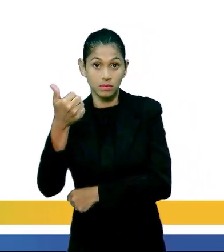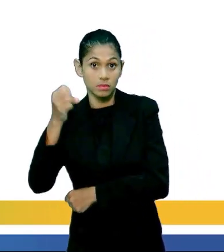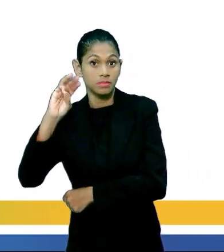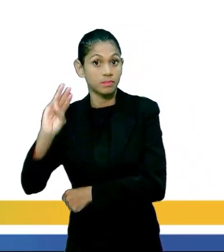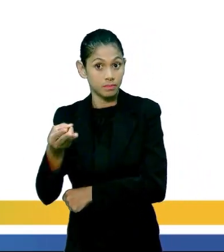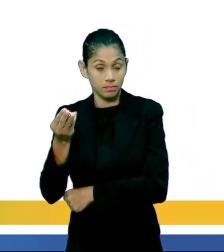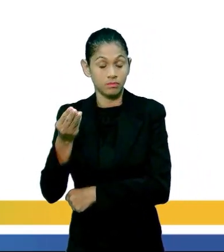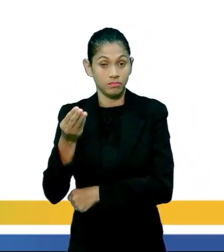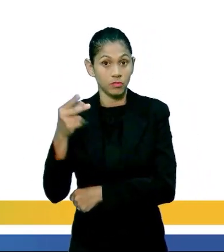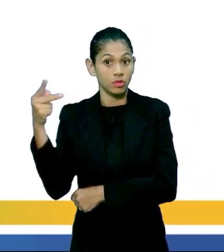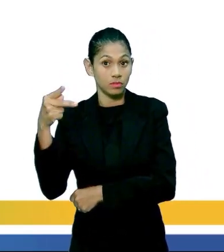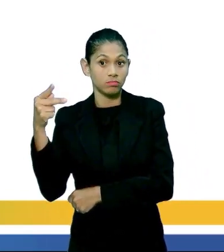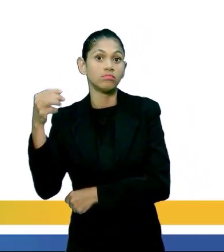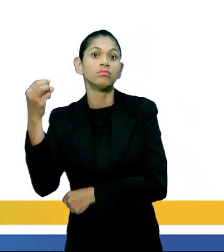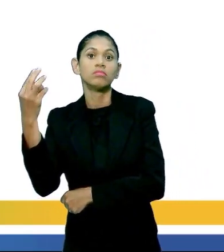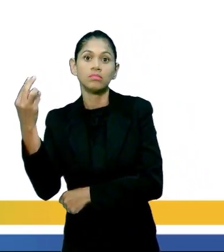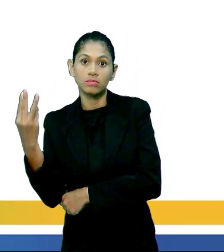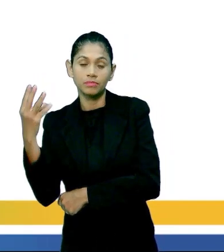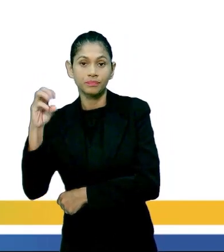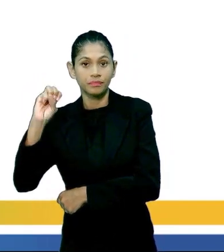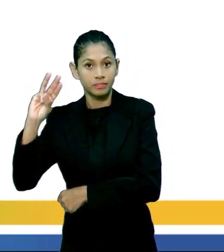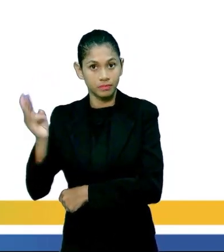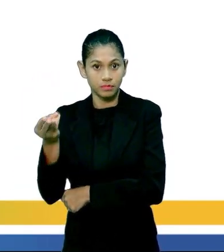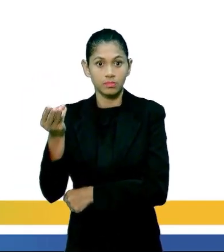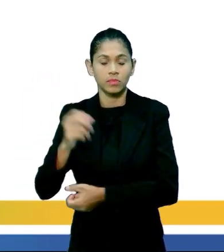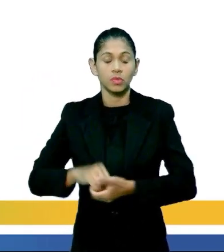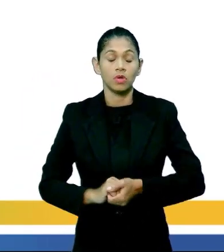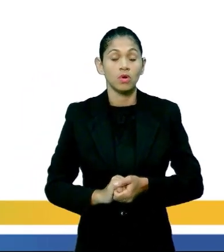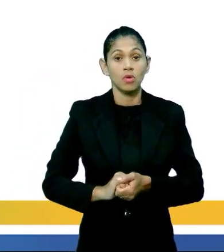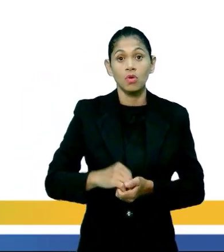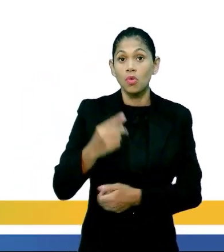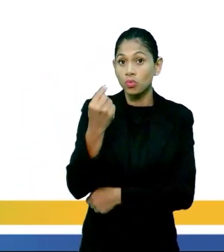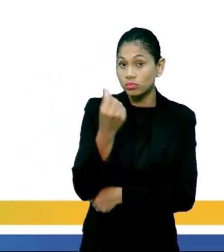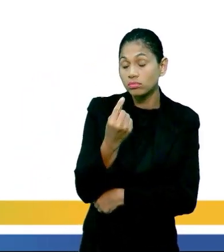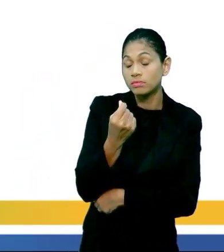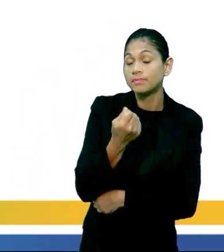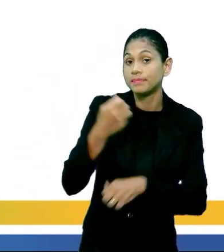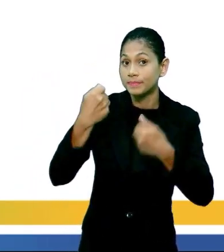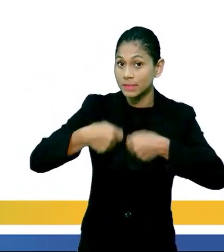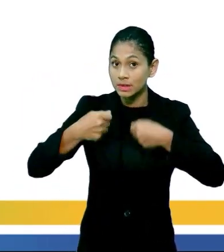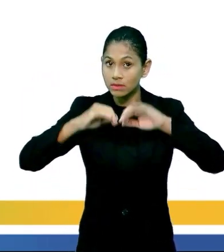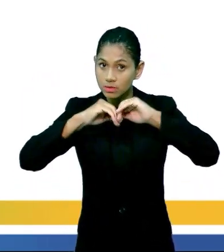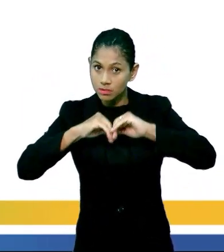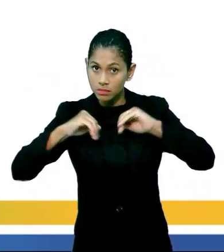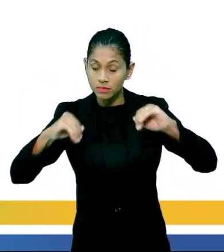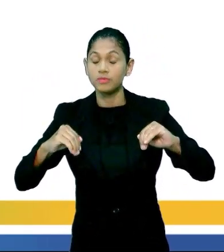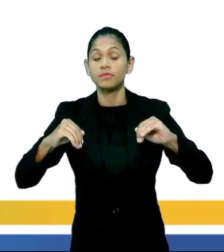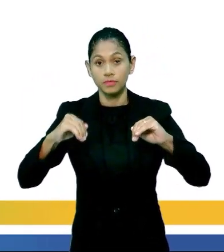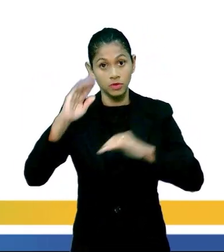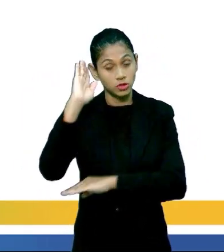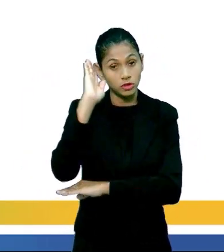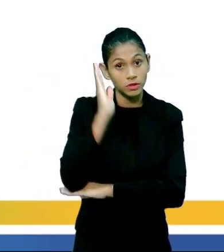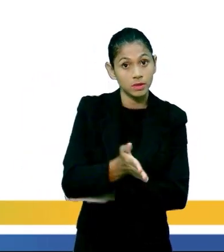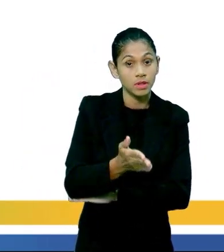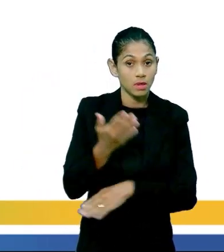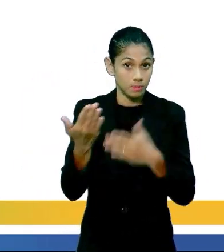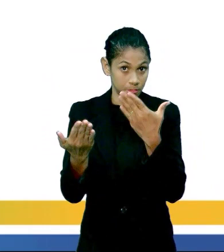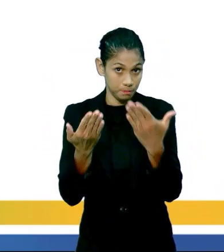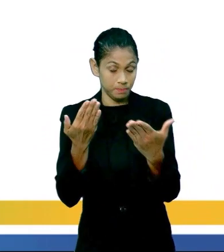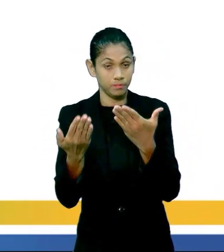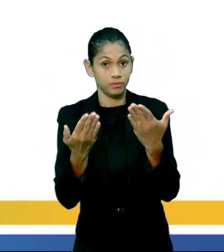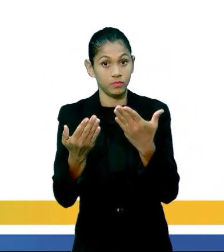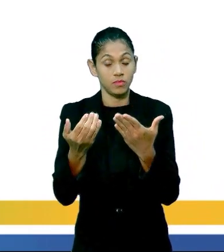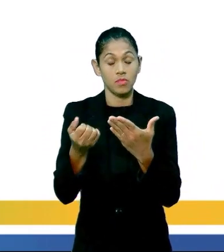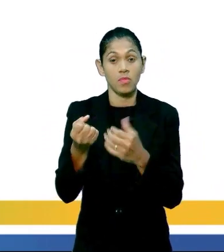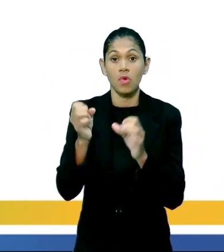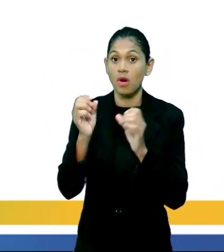30 mil reais o valor desse carro. Se o valor da venda deve ser dividido em partes diretamente proporcionais aos valores pagos, Luana